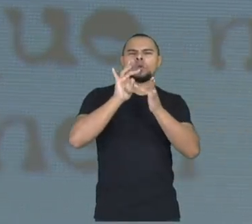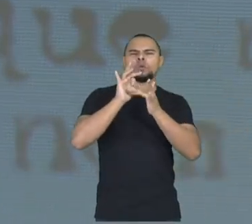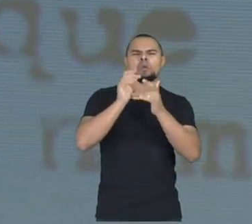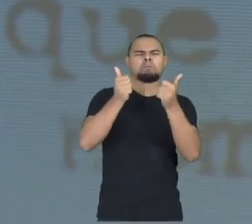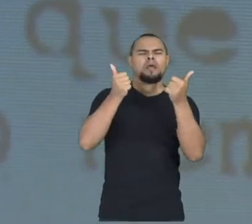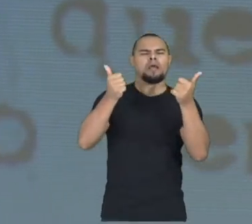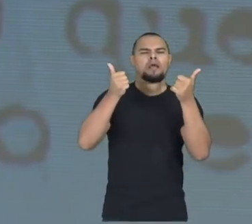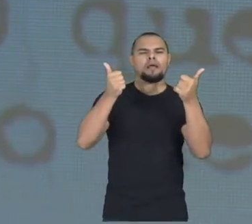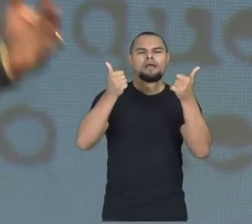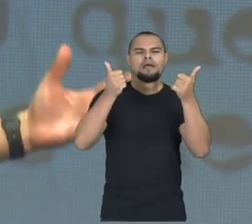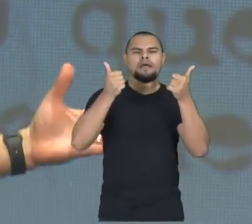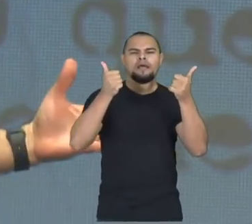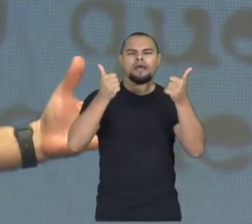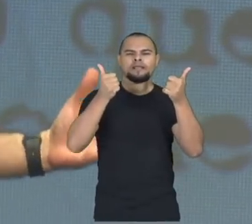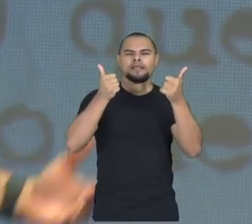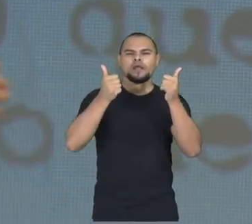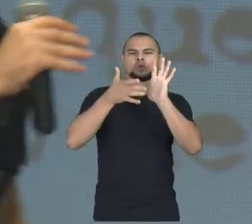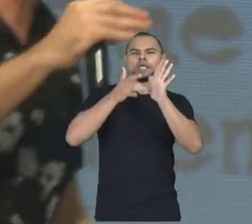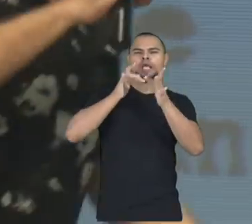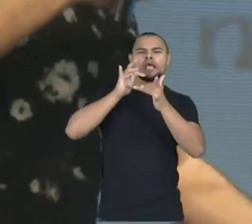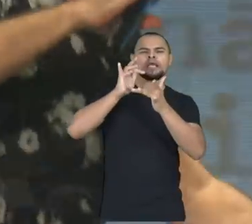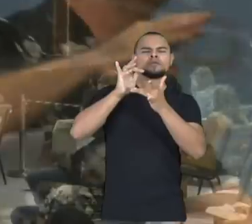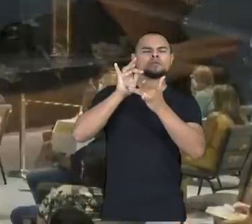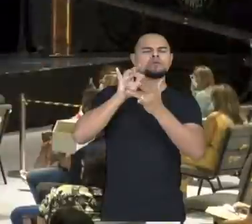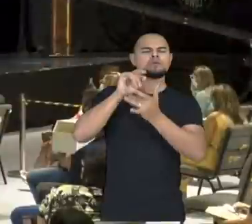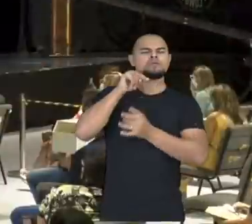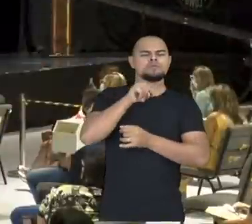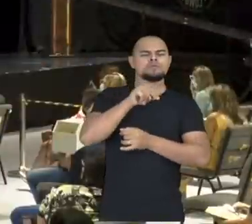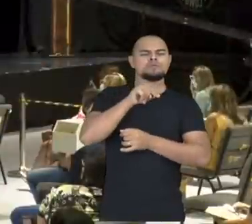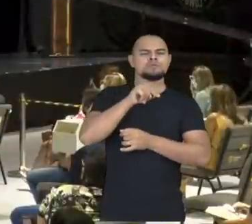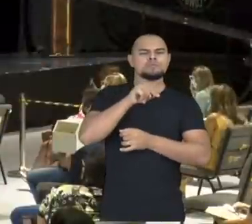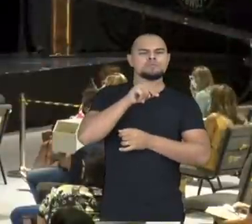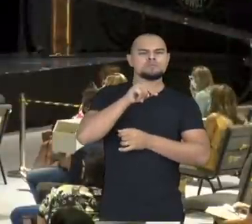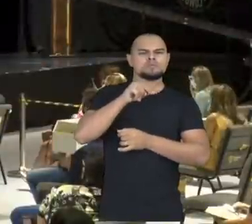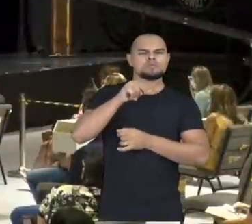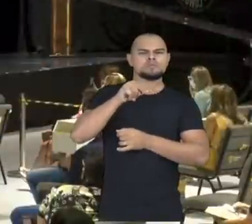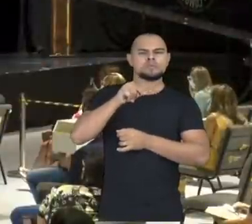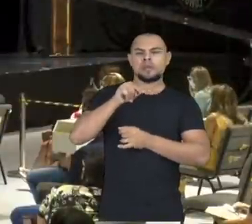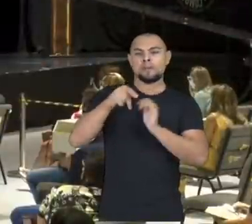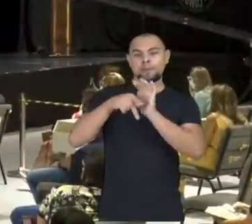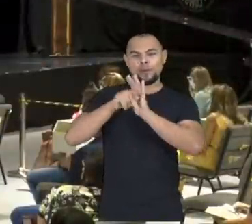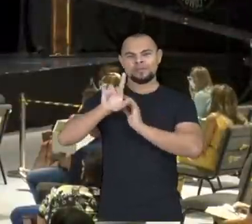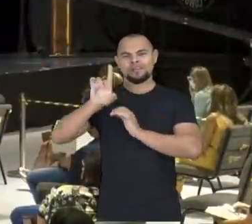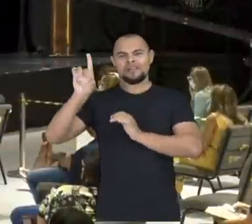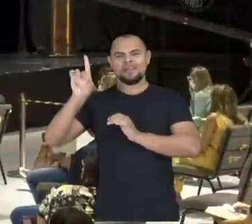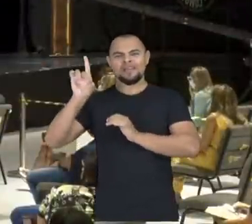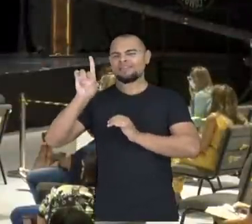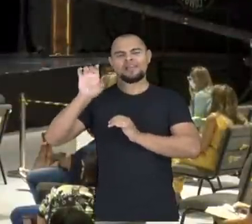Jesus Guevara, não é sobre um Jesus da esquerda,